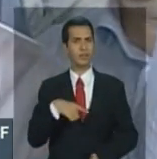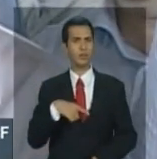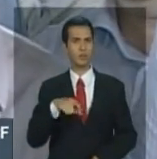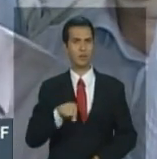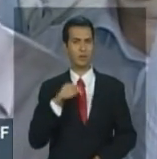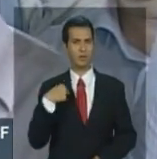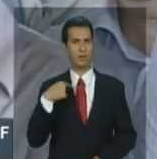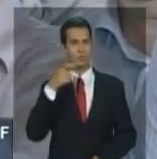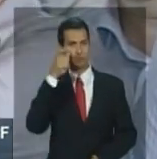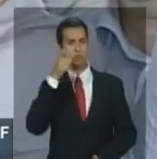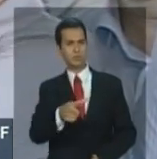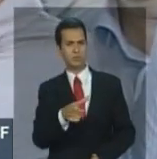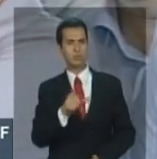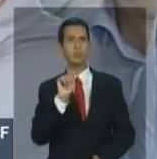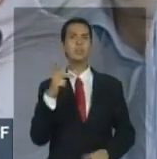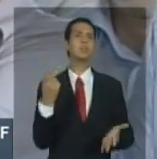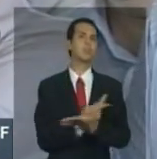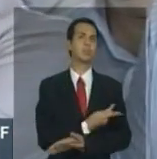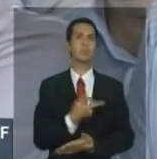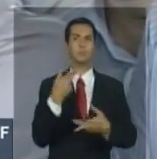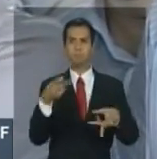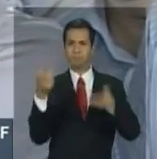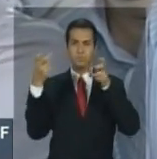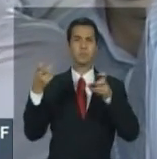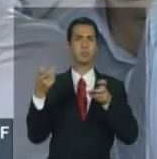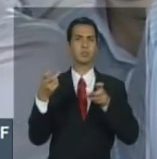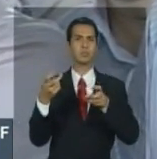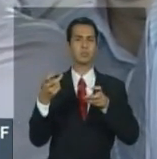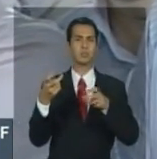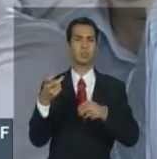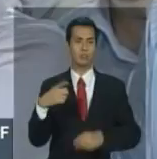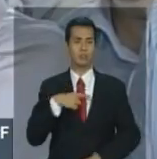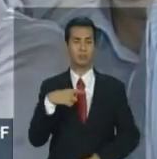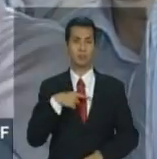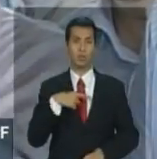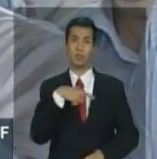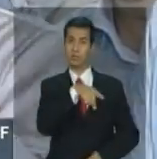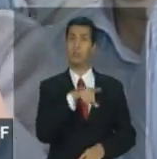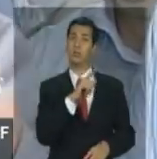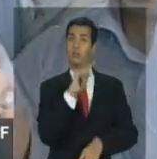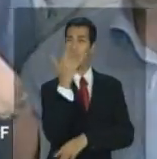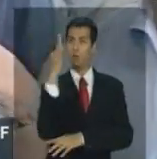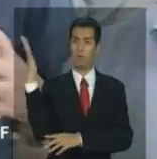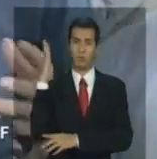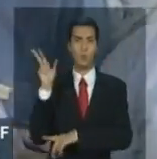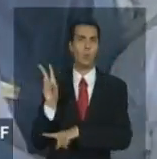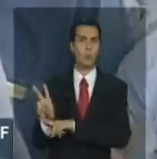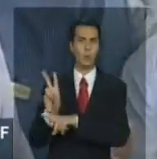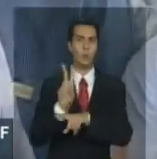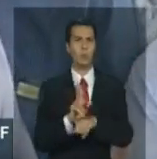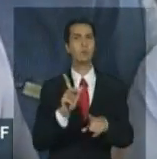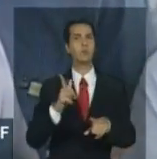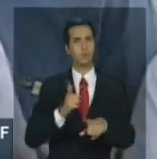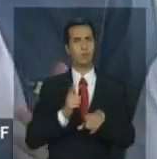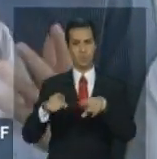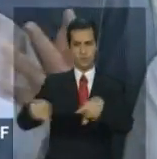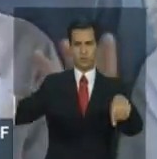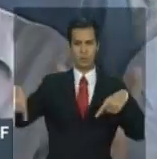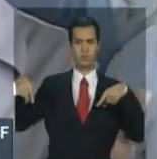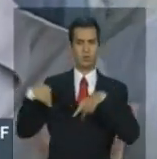chamou a atenção aqui foi essa compensação ambiental, que é garantir uma área de